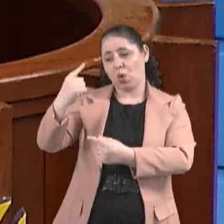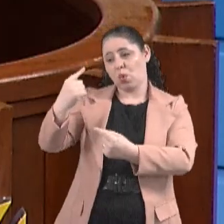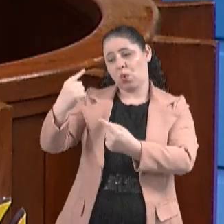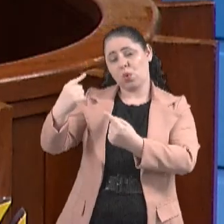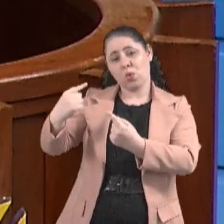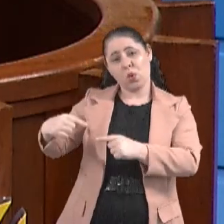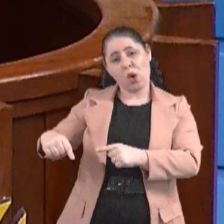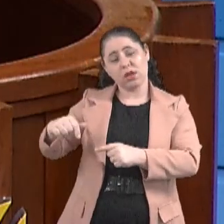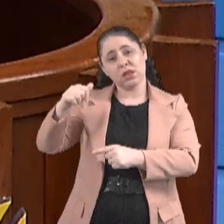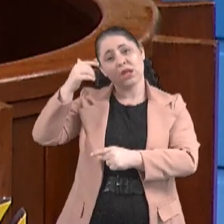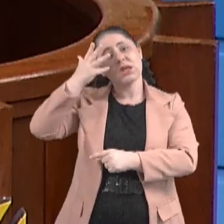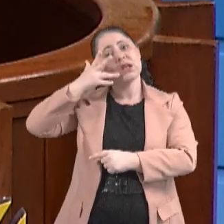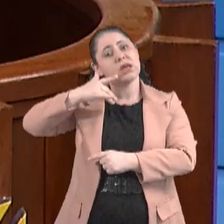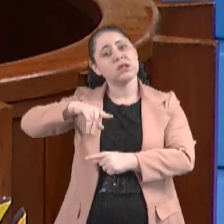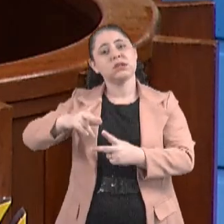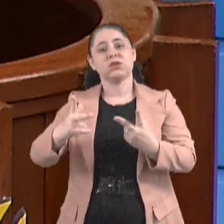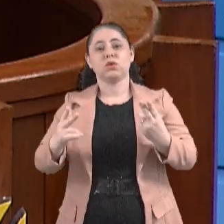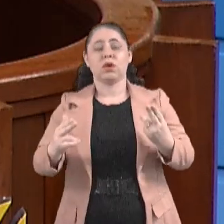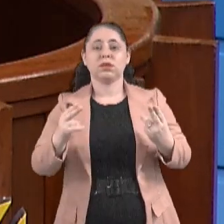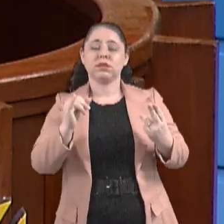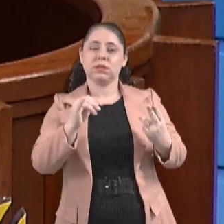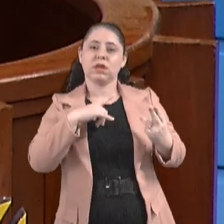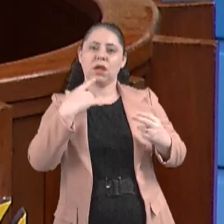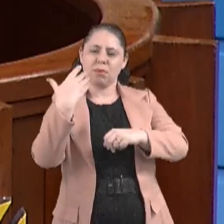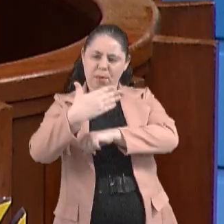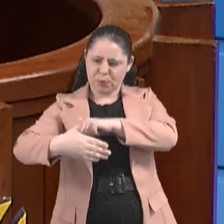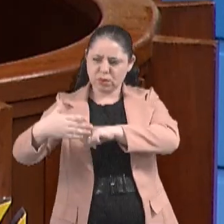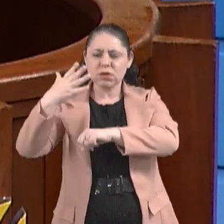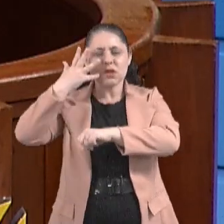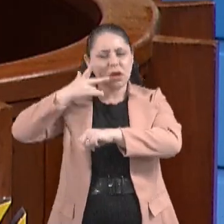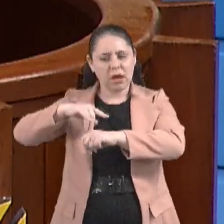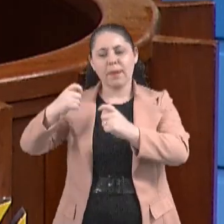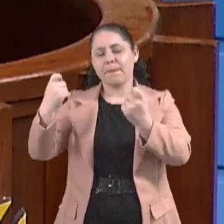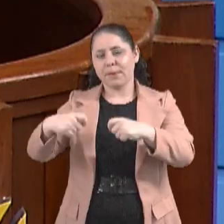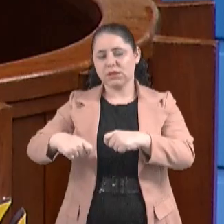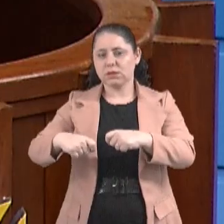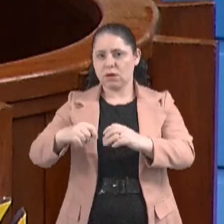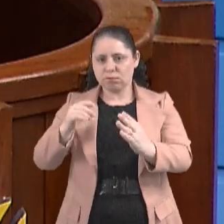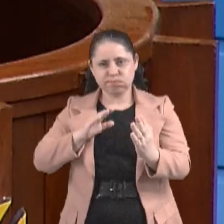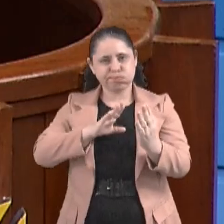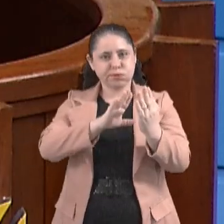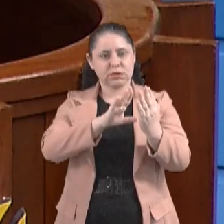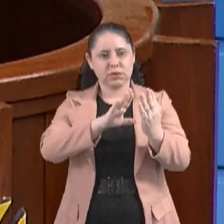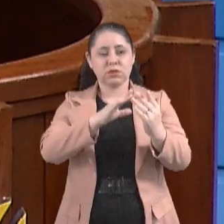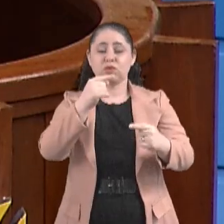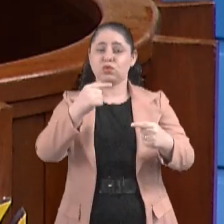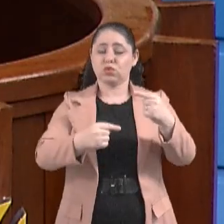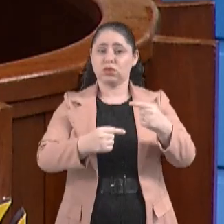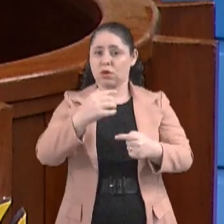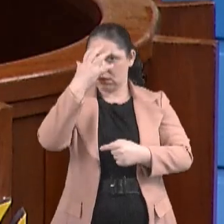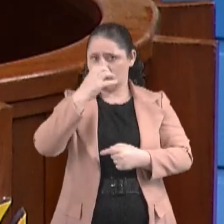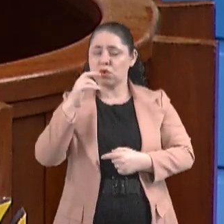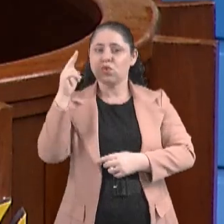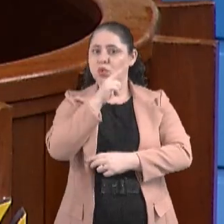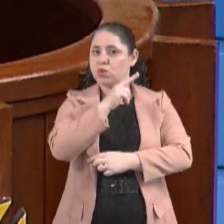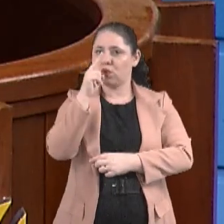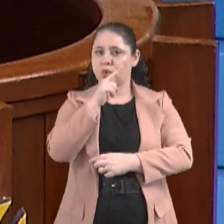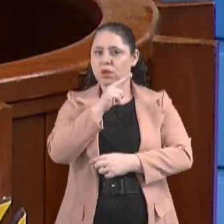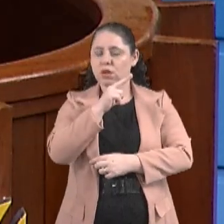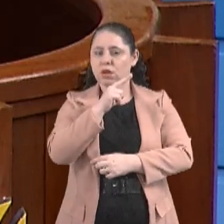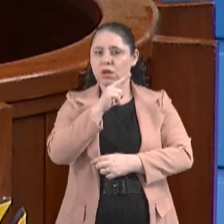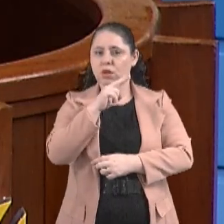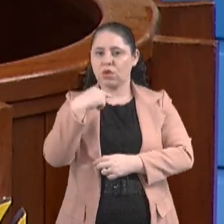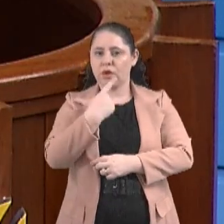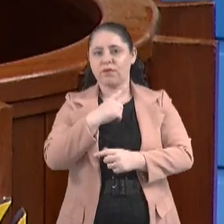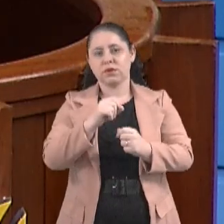contra as crianças. Se queremos proteger crianças, precisamos enfrentar esse debate urgentemente. Então,